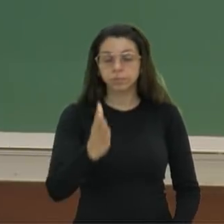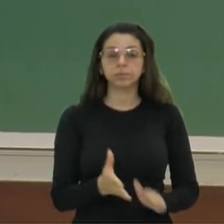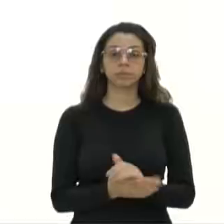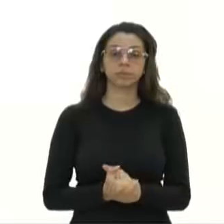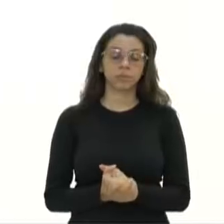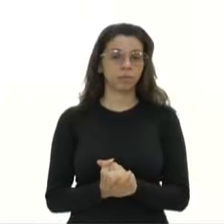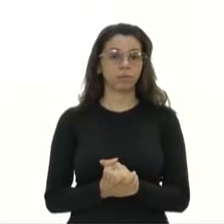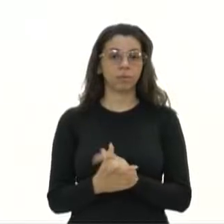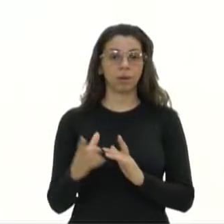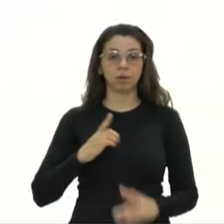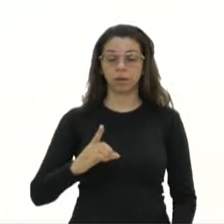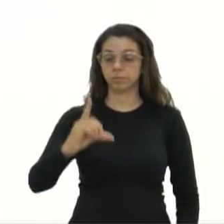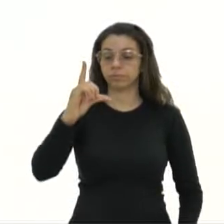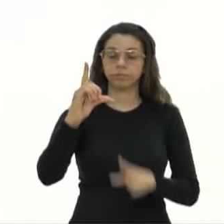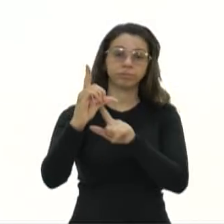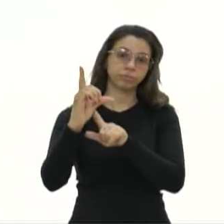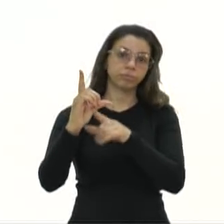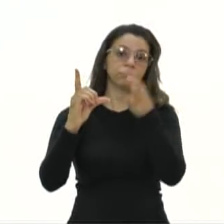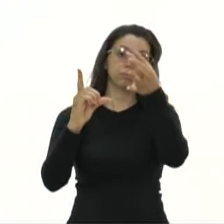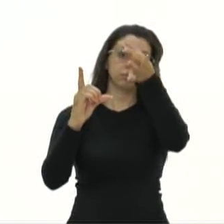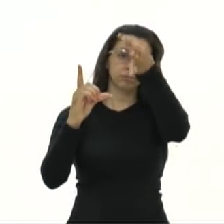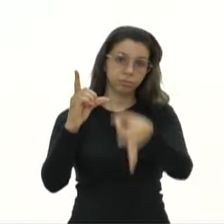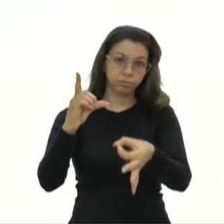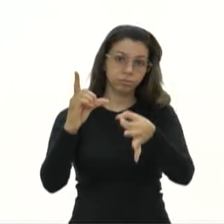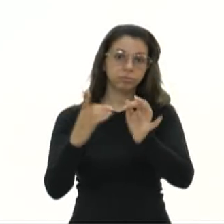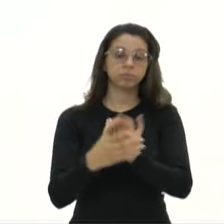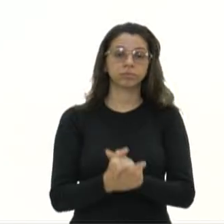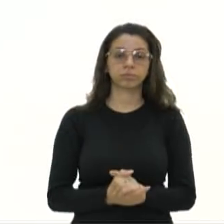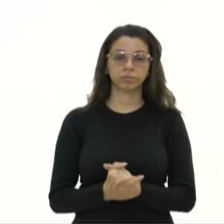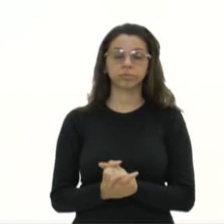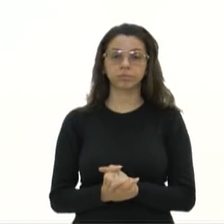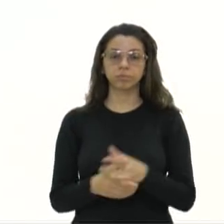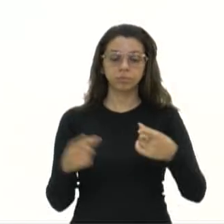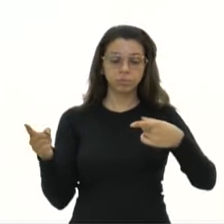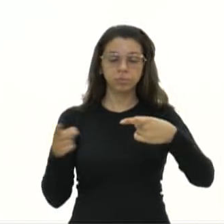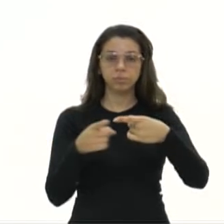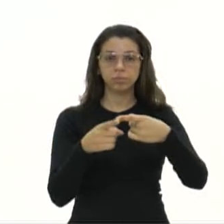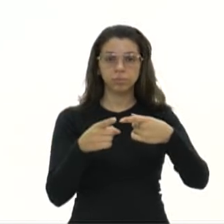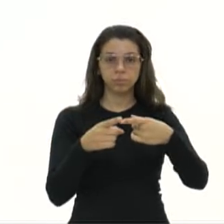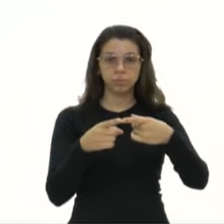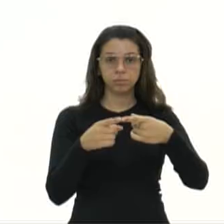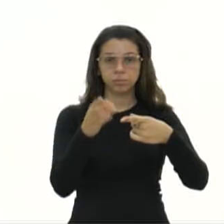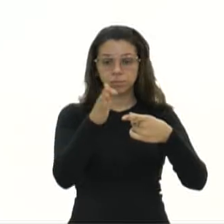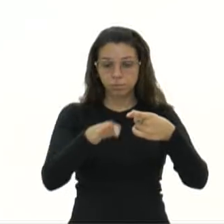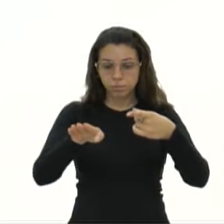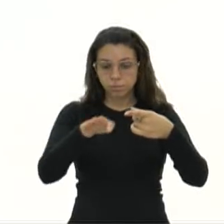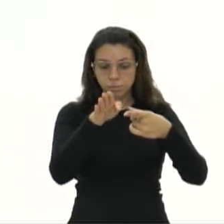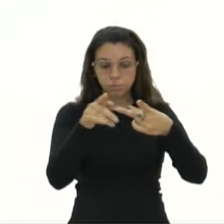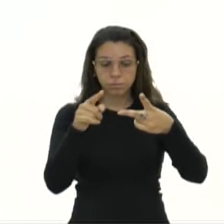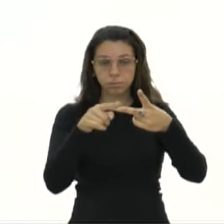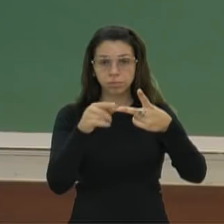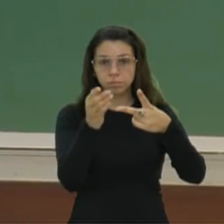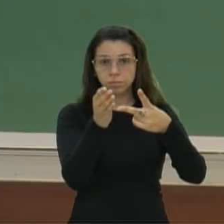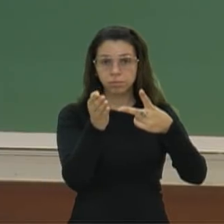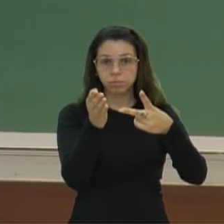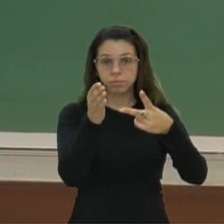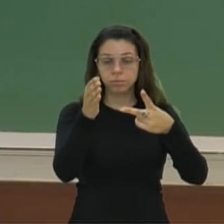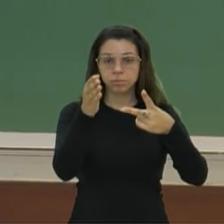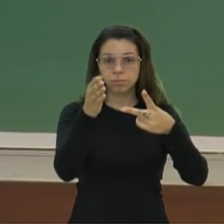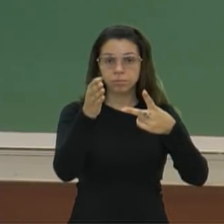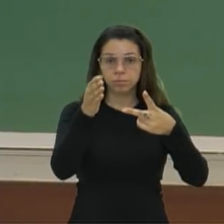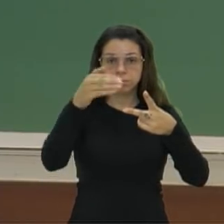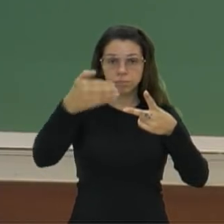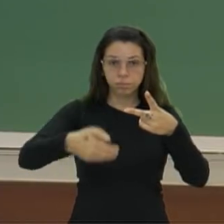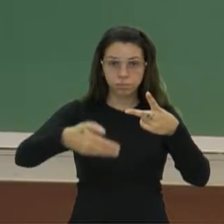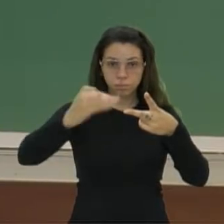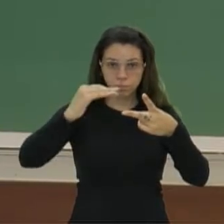Letra D. O míope usa lente divergente, enquanto o hipermétrope, lente